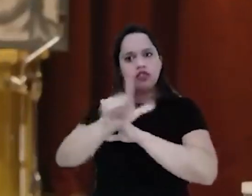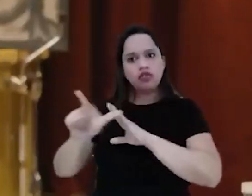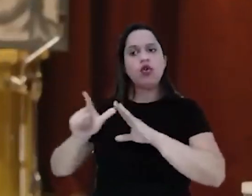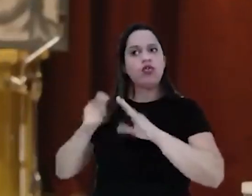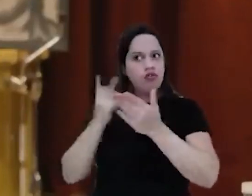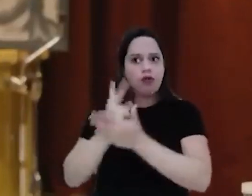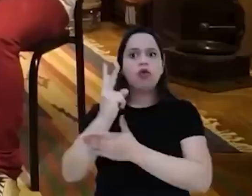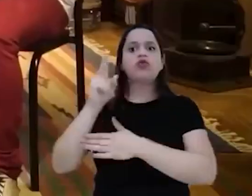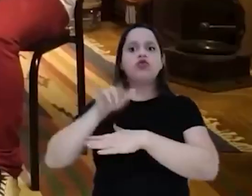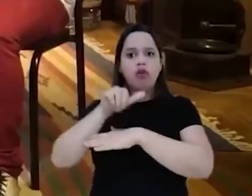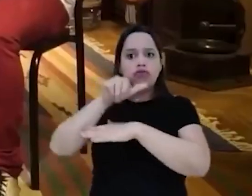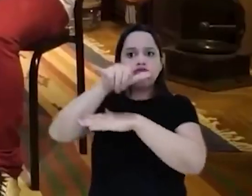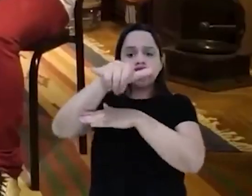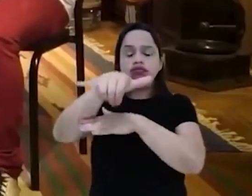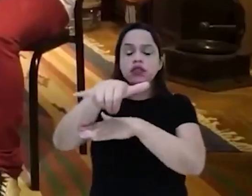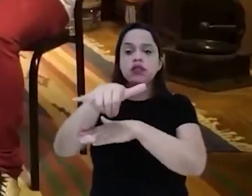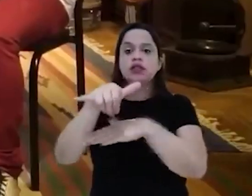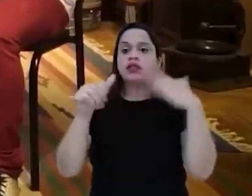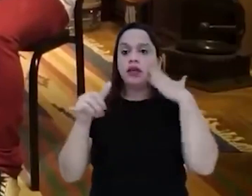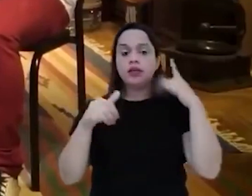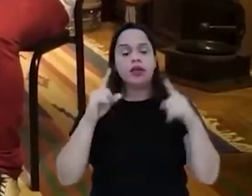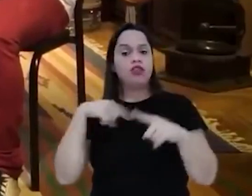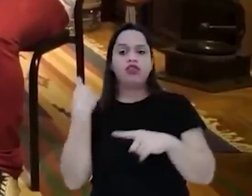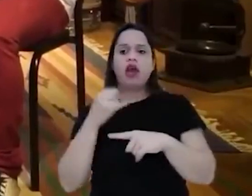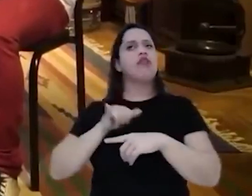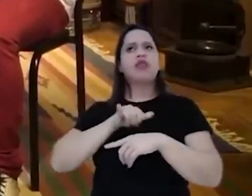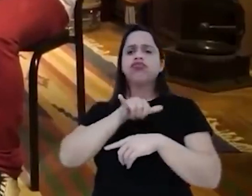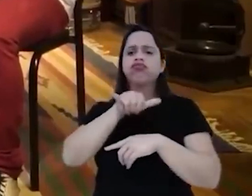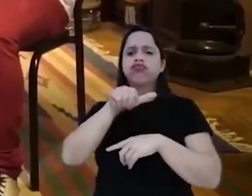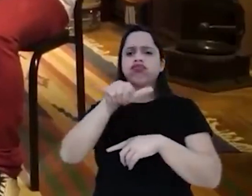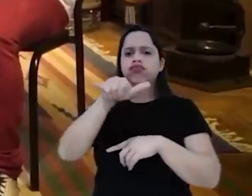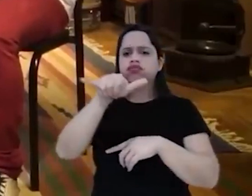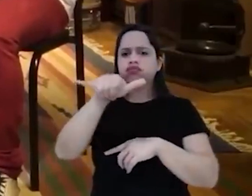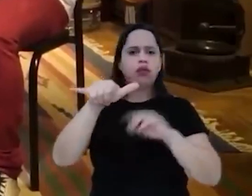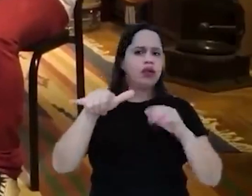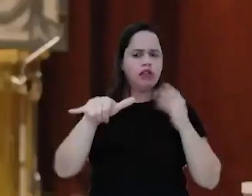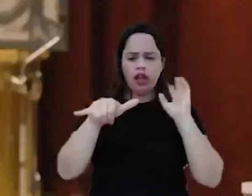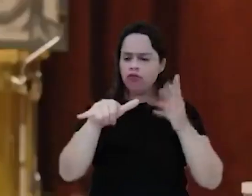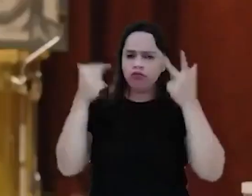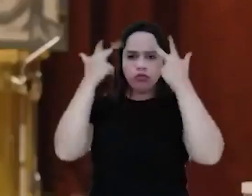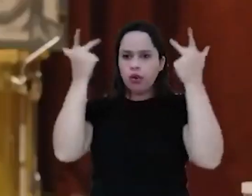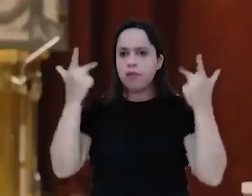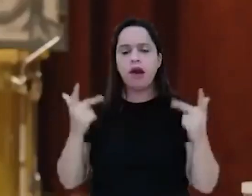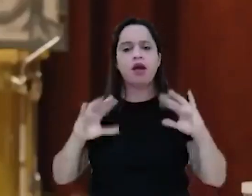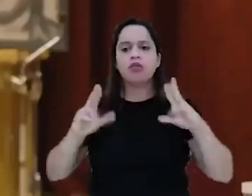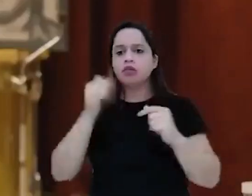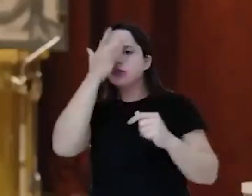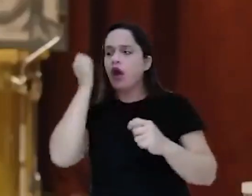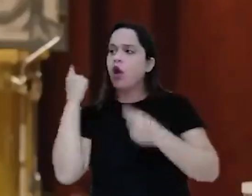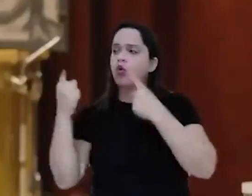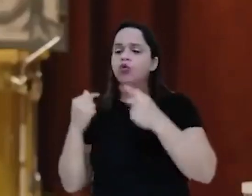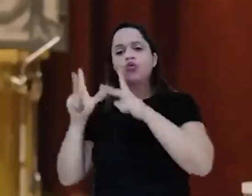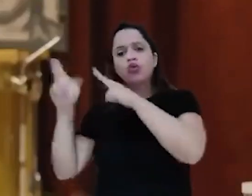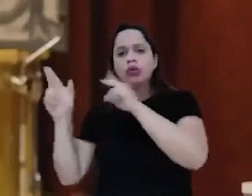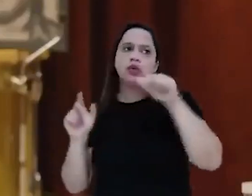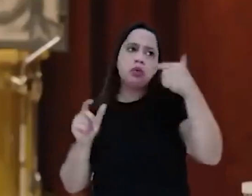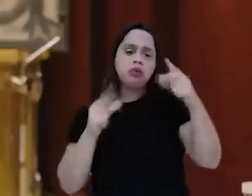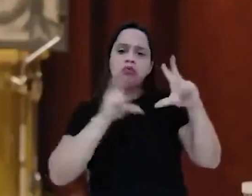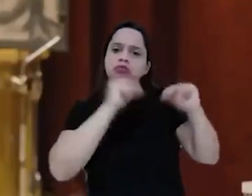seguir sabe e o frio muito mundo é tipo assim a gente tava tava voando ela tava normal assim a galera